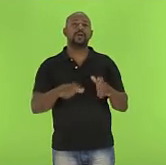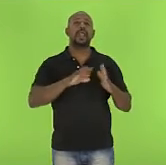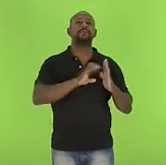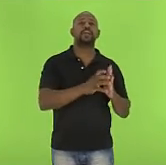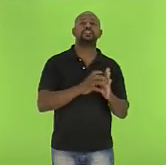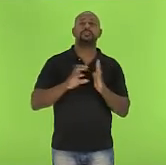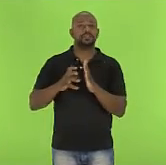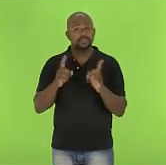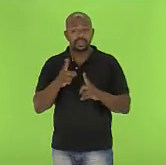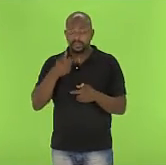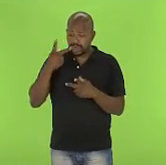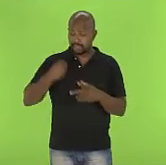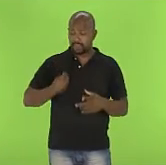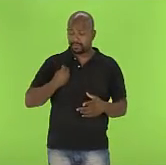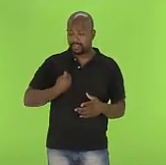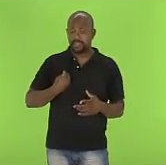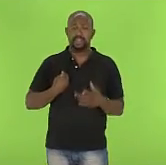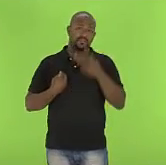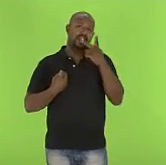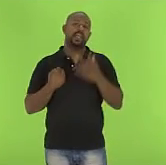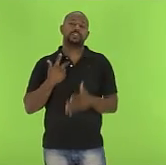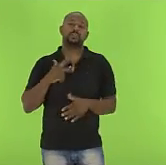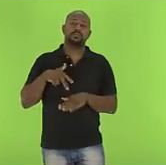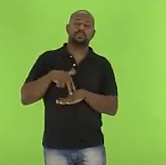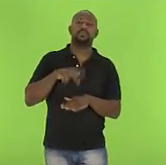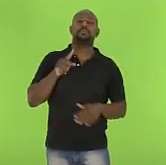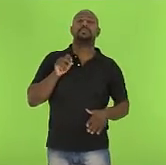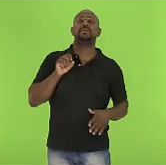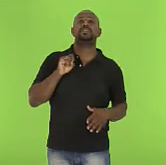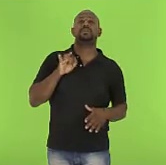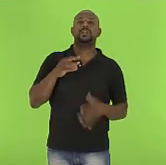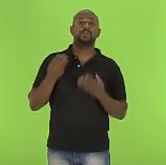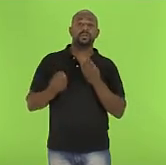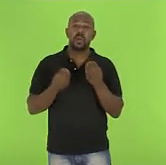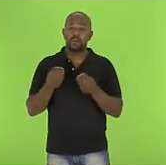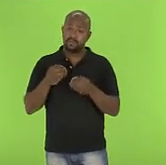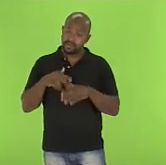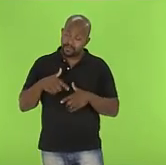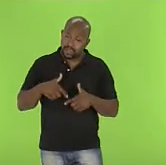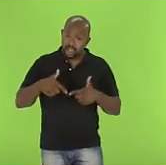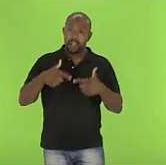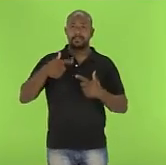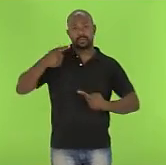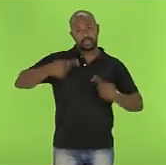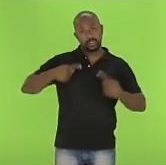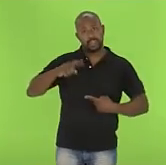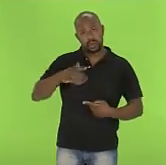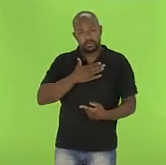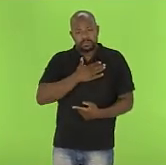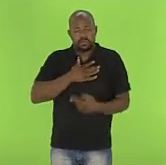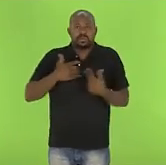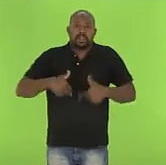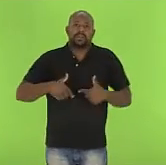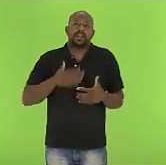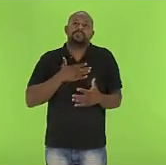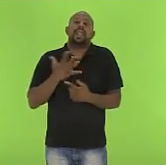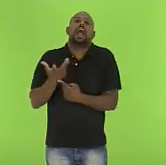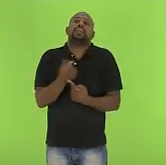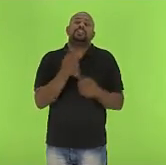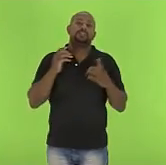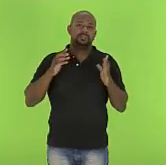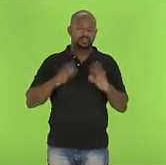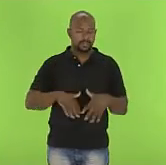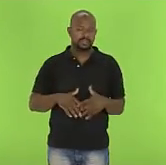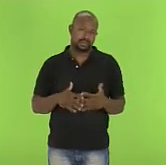e partidos, não. É falar da vida e é falar de posicionamentos. E a forma de fazer política, a meu ver, é o meu trabalho. É a